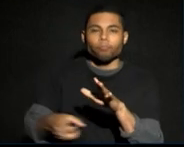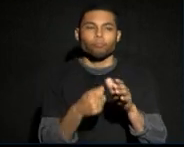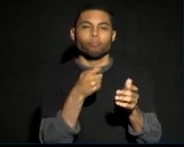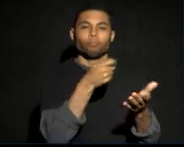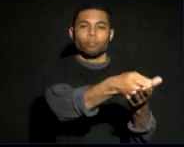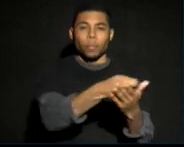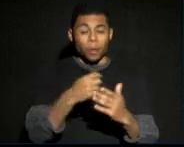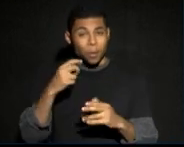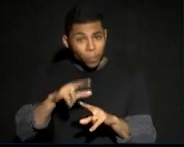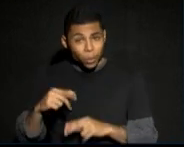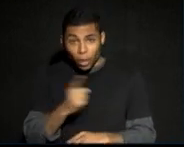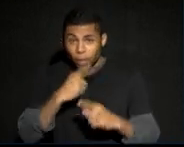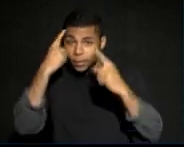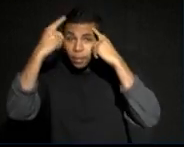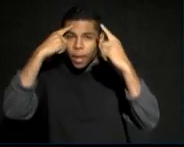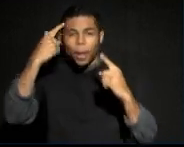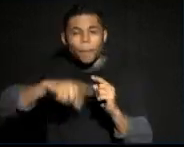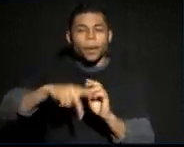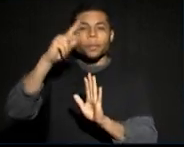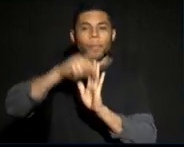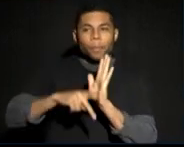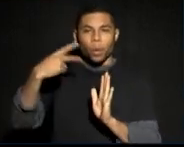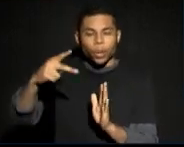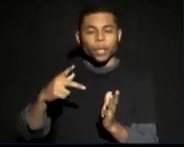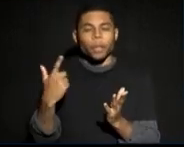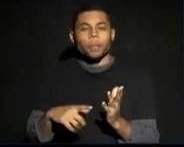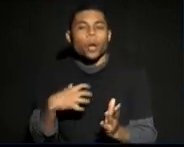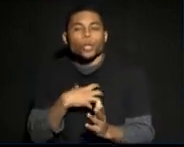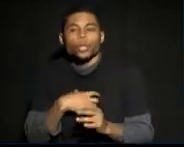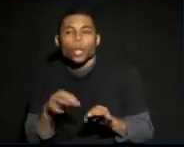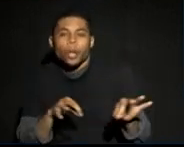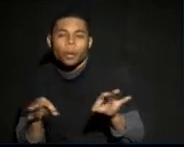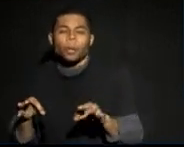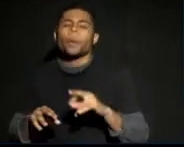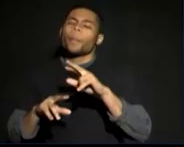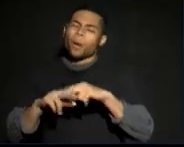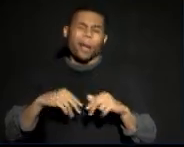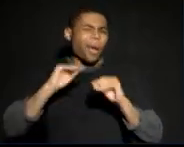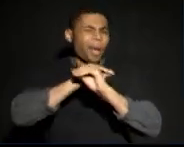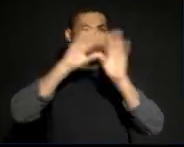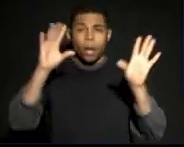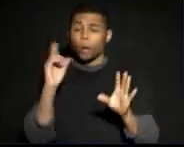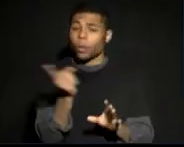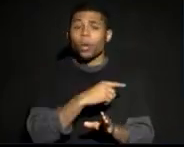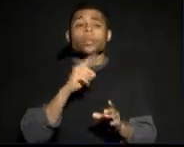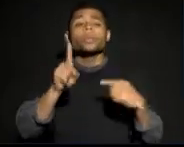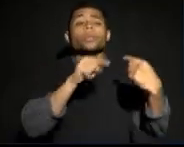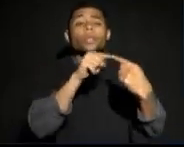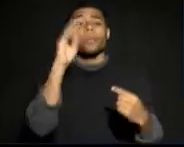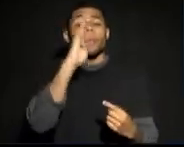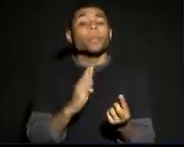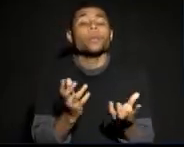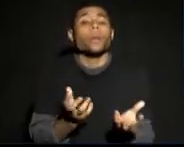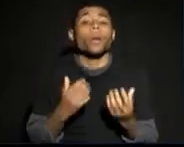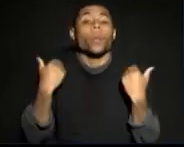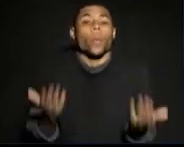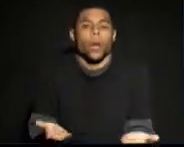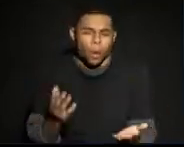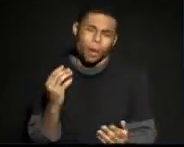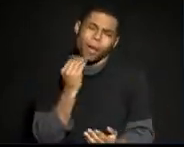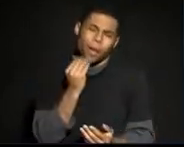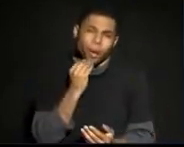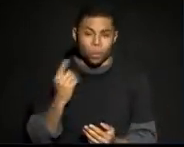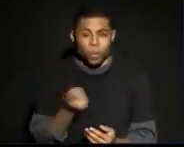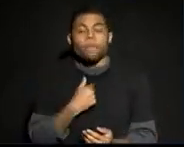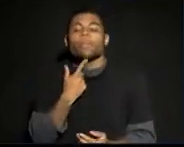a questão das ideias e do projeto e do modelo eu acho que tá claro Qual é a direção que o Brasil quer né não é